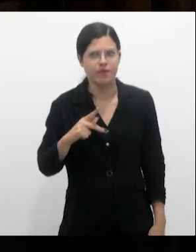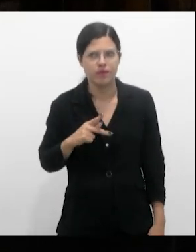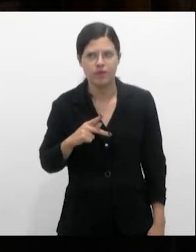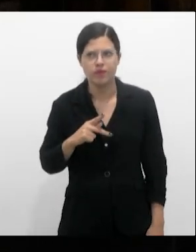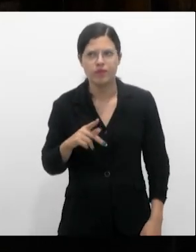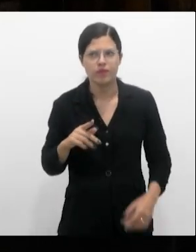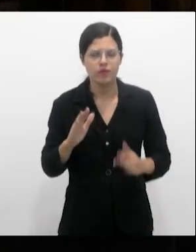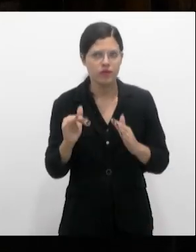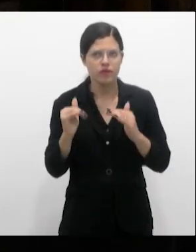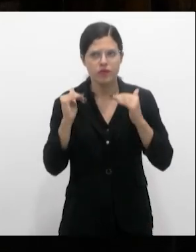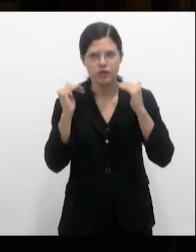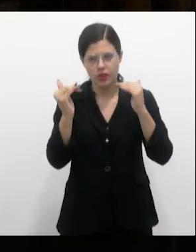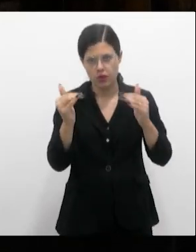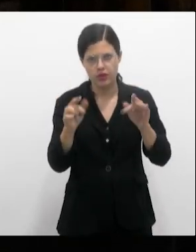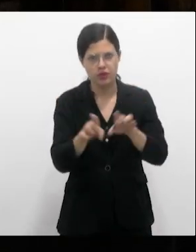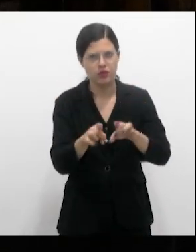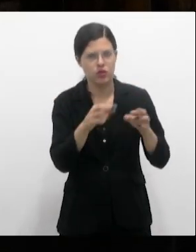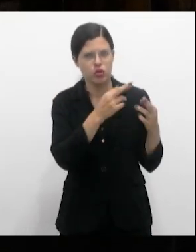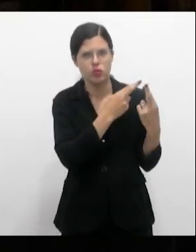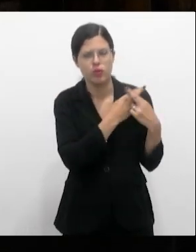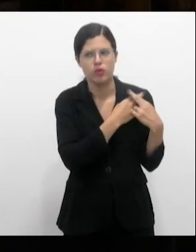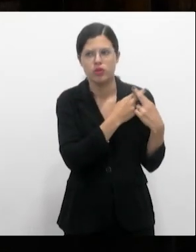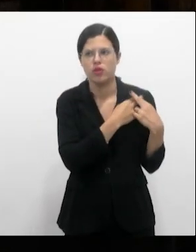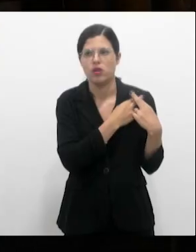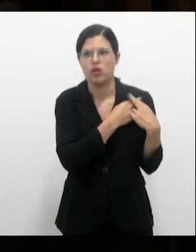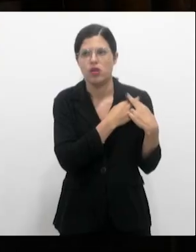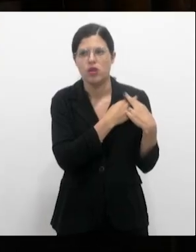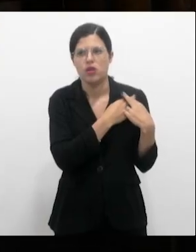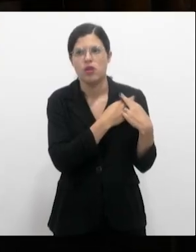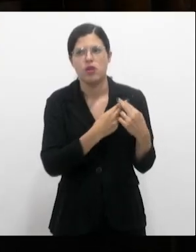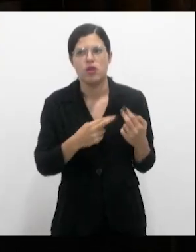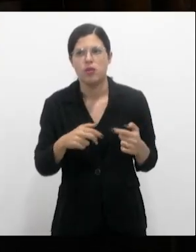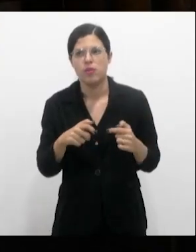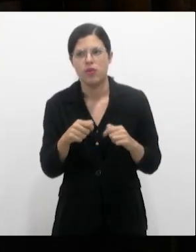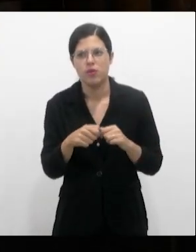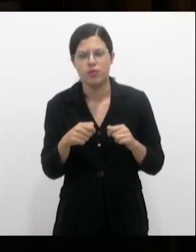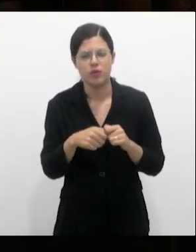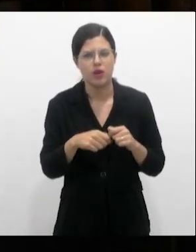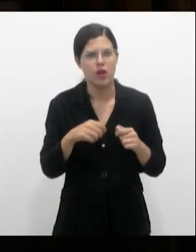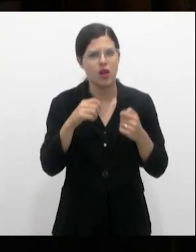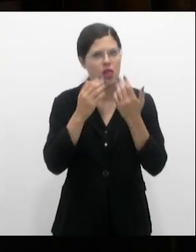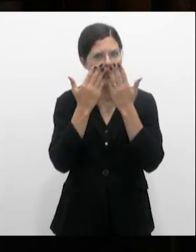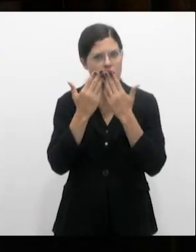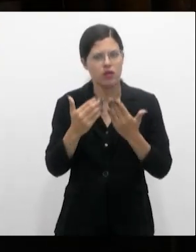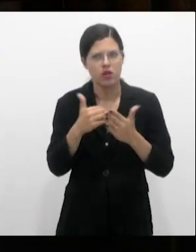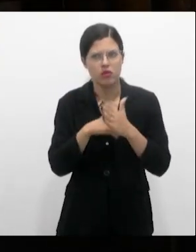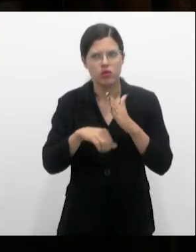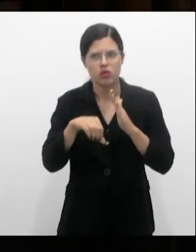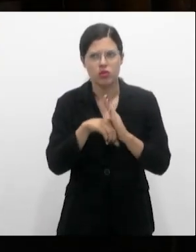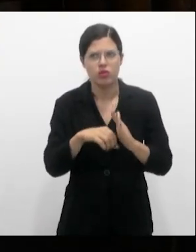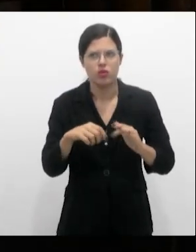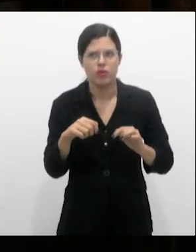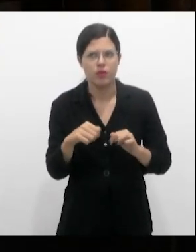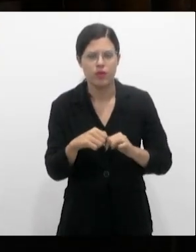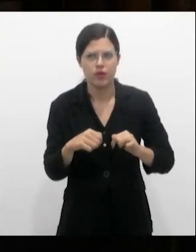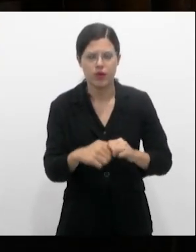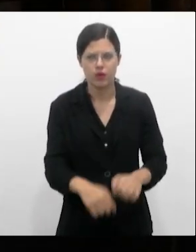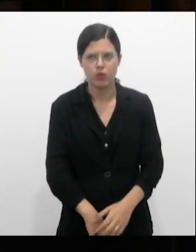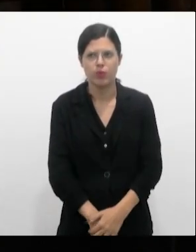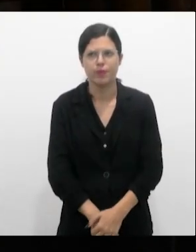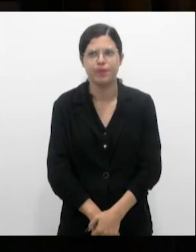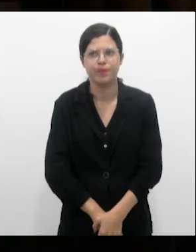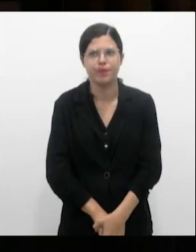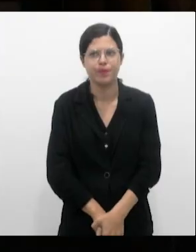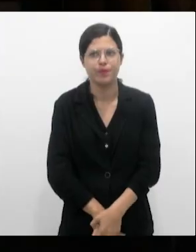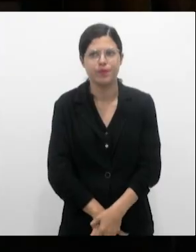as autoridades pertinentes para a persecução penal, a averiguação dos crimes cometidos. Então, tendo